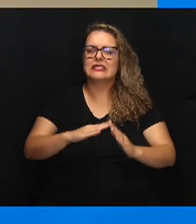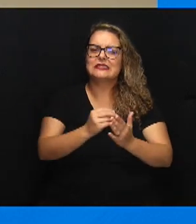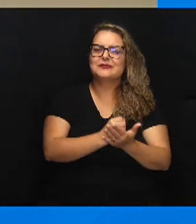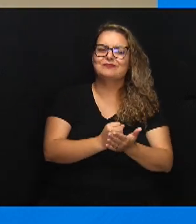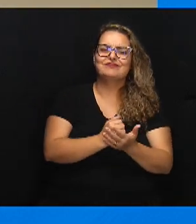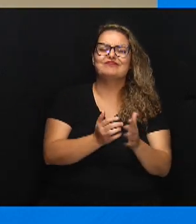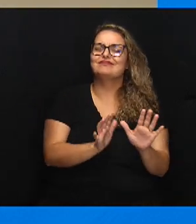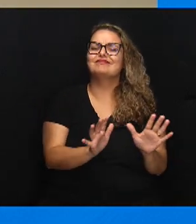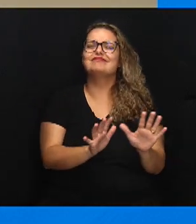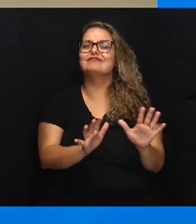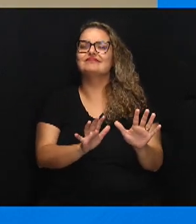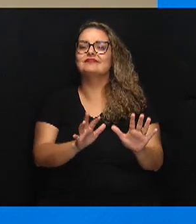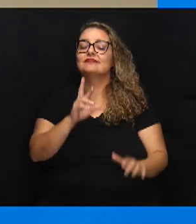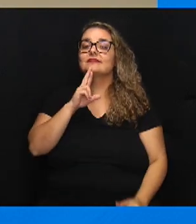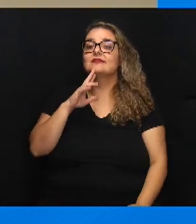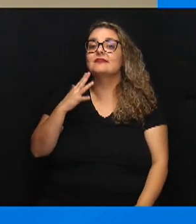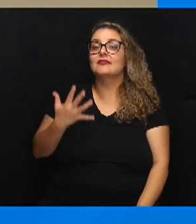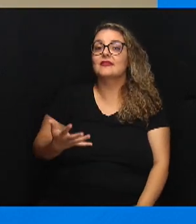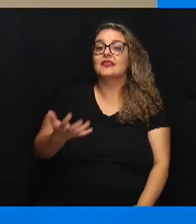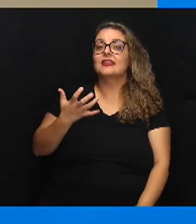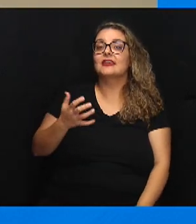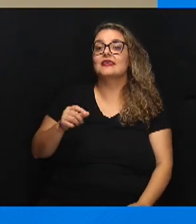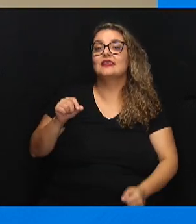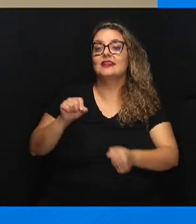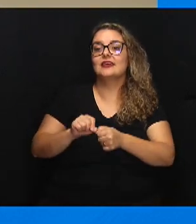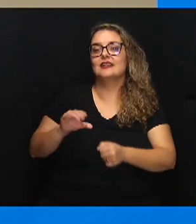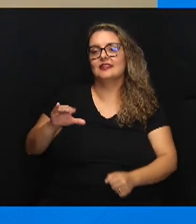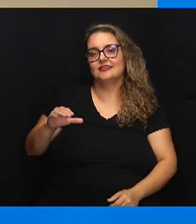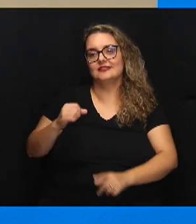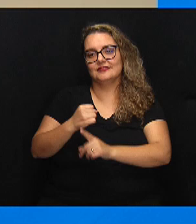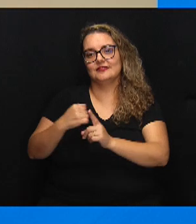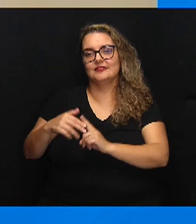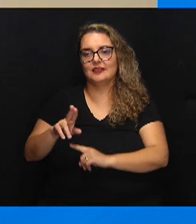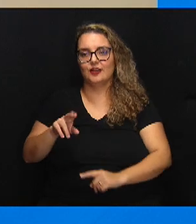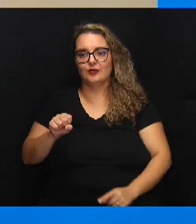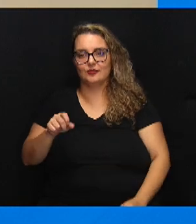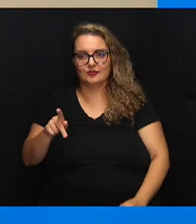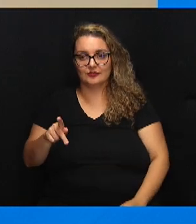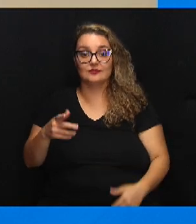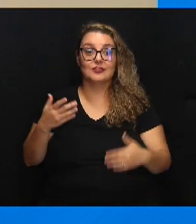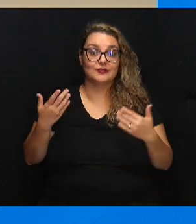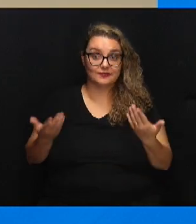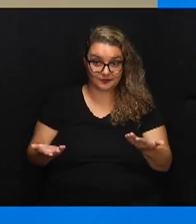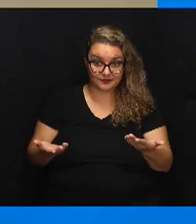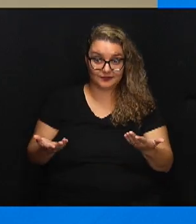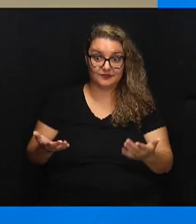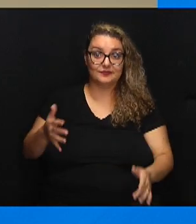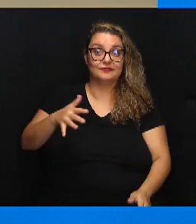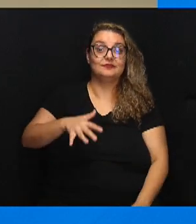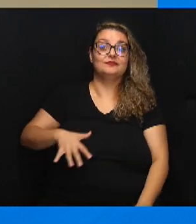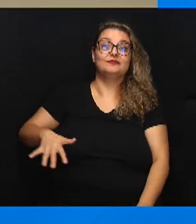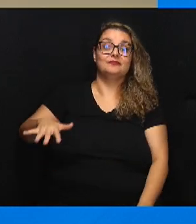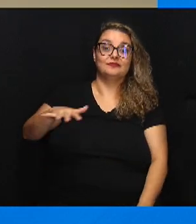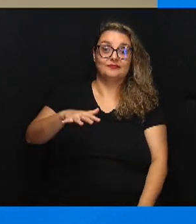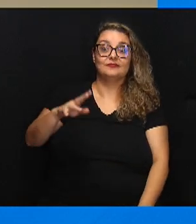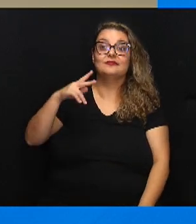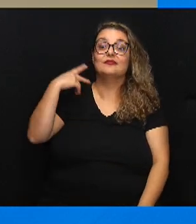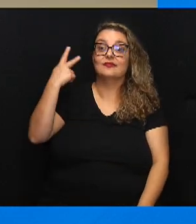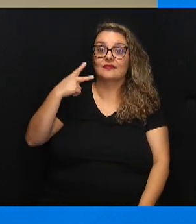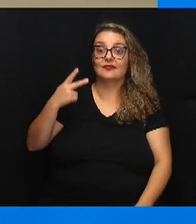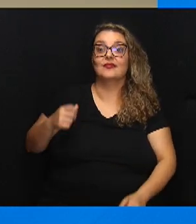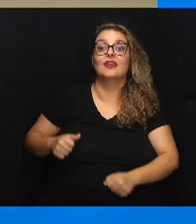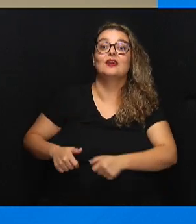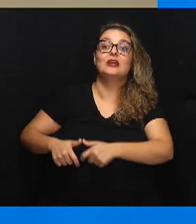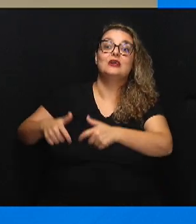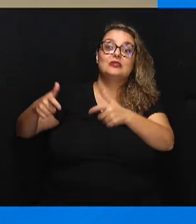praia e resolveu que queria fazer ciências sociais na USP, ou seja, em um ambiente onde a política